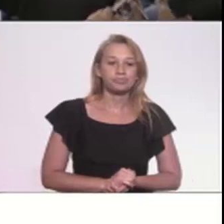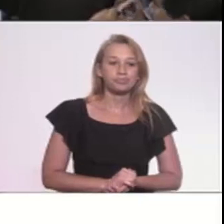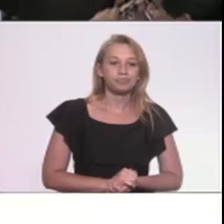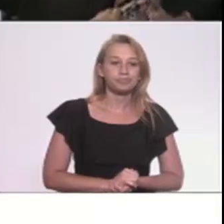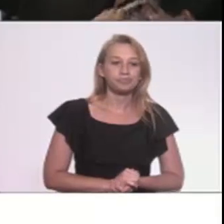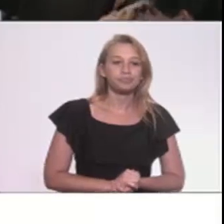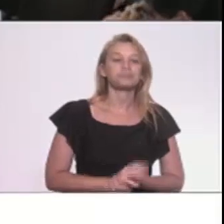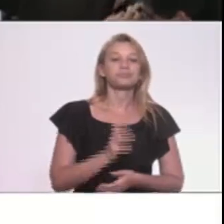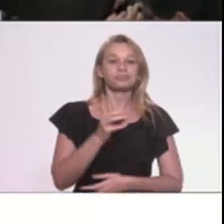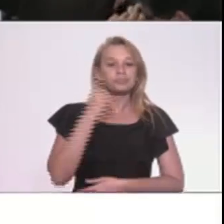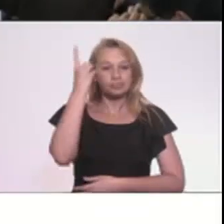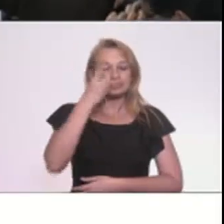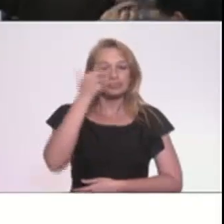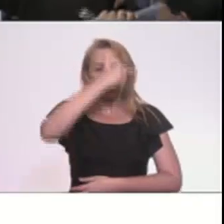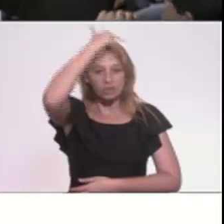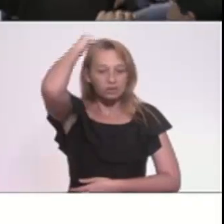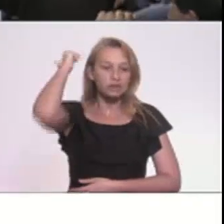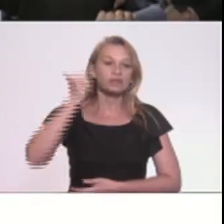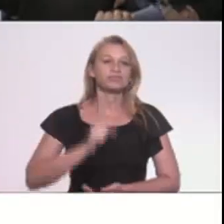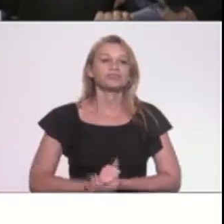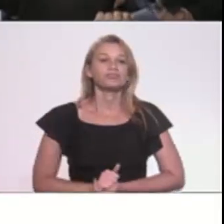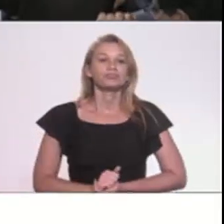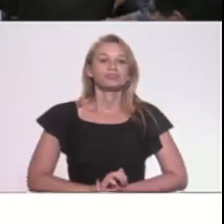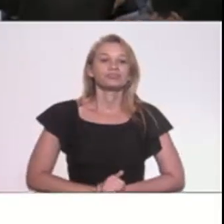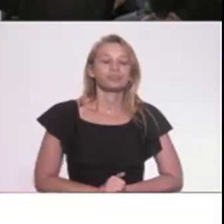Então, deputado Luiz Paulo, como vota?